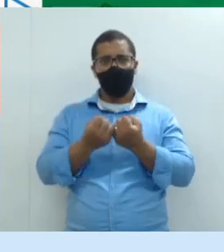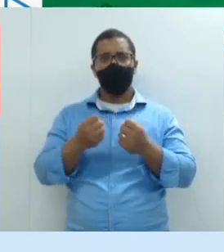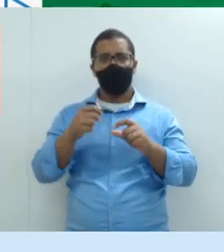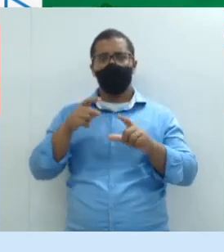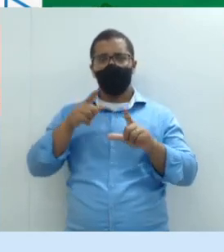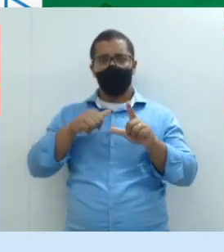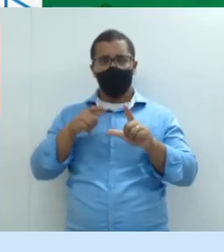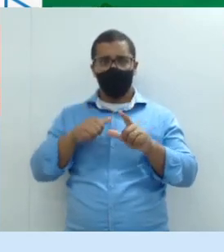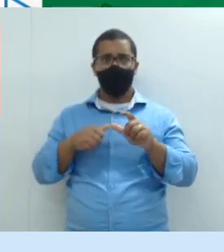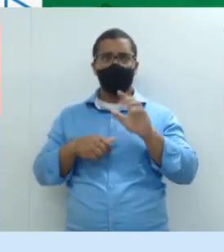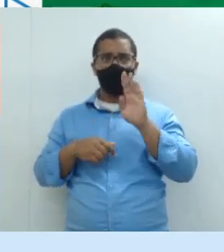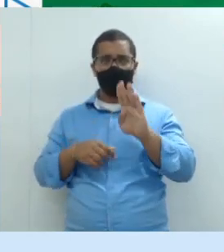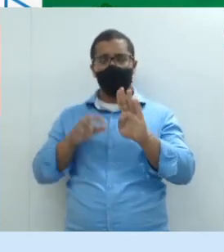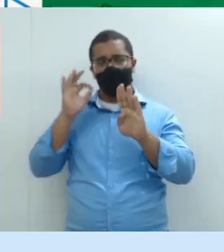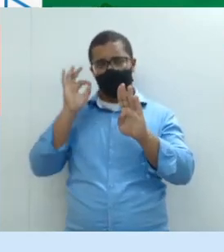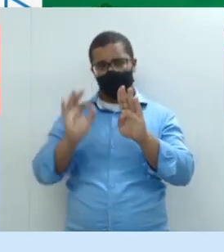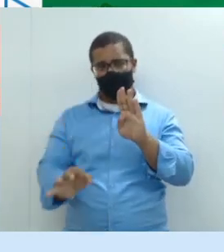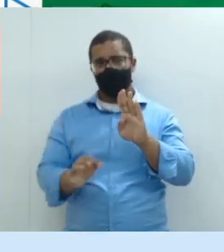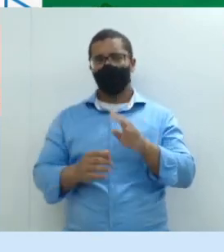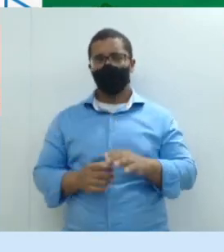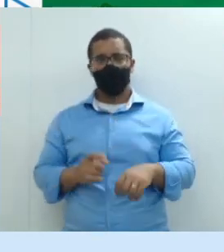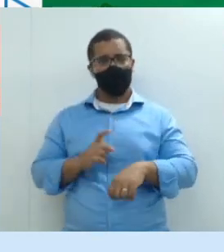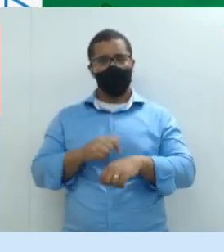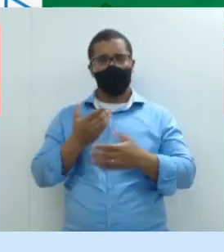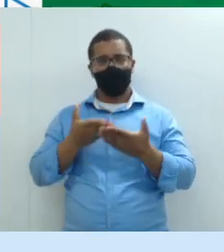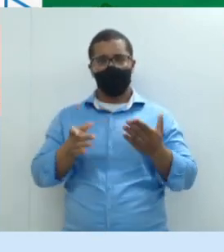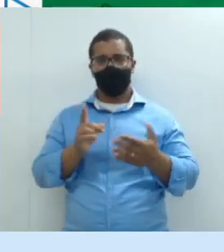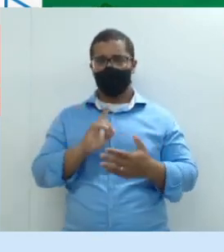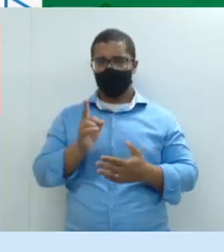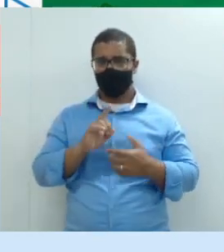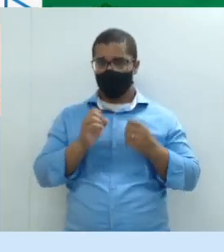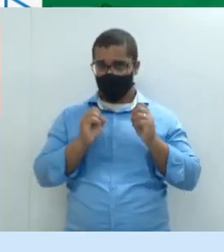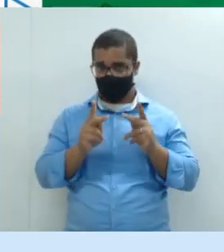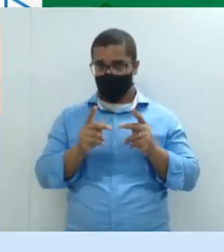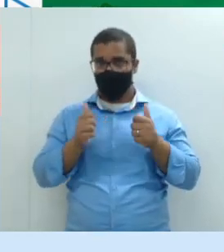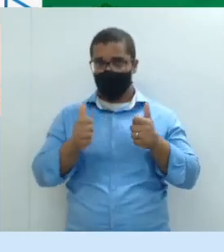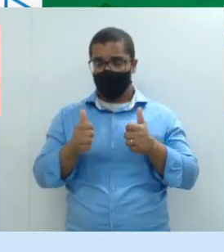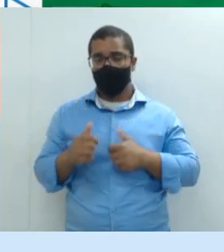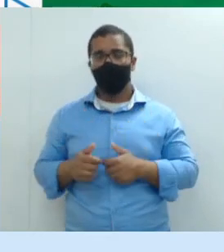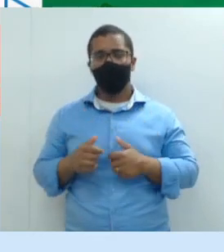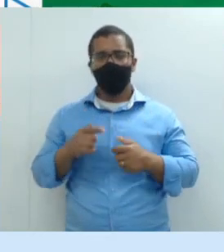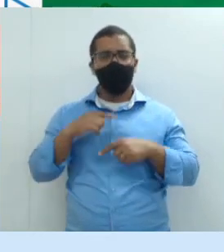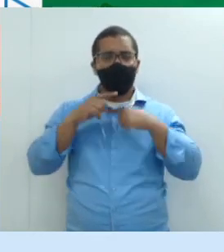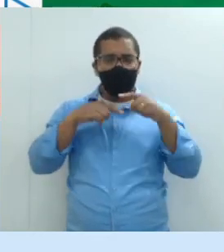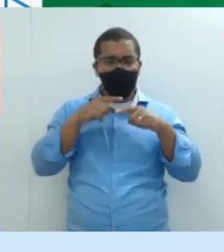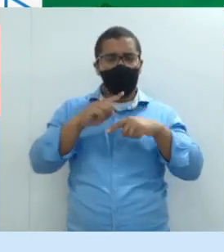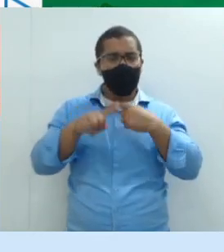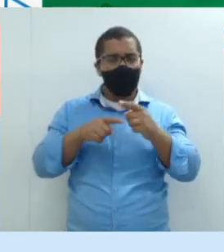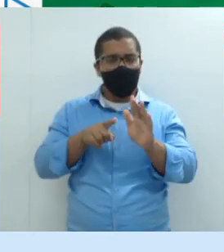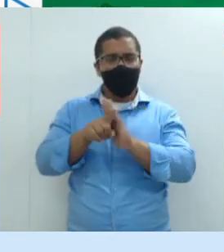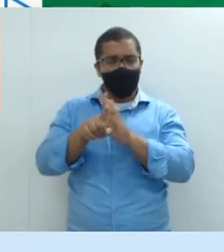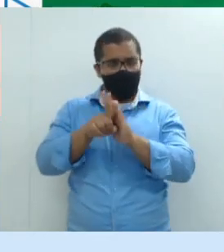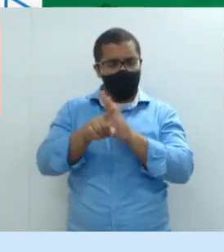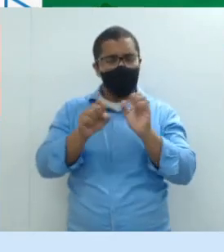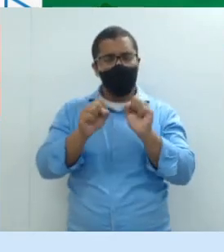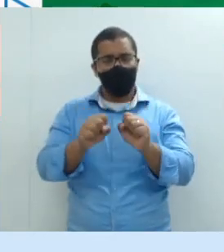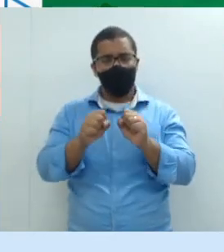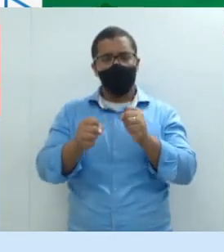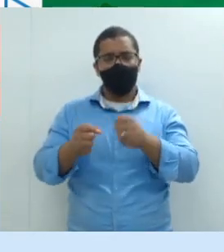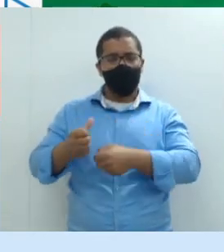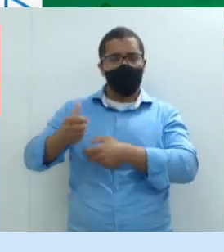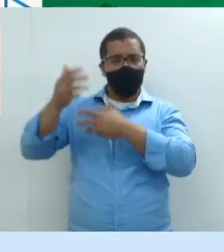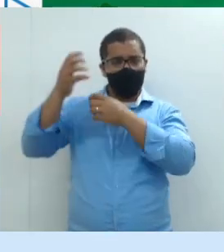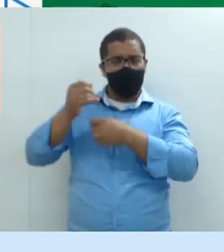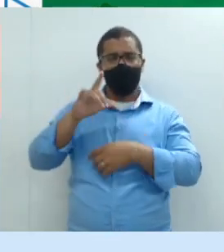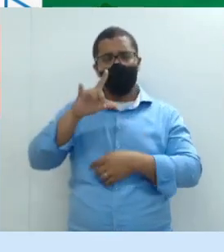forma, mencionar que o gabarito da nossa questão, e não perder tempo, é a letra B. Beleza? Fechado? Se tiver dúvida, vai lá, manda uma perguntinha, manda um recado